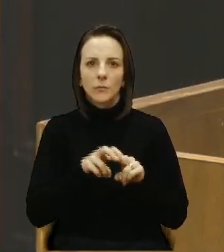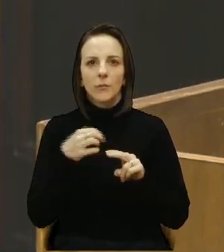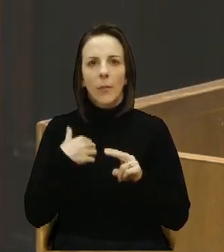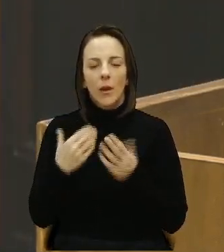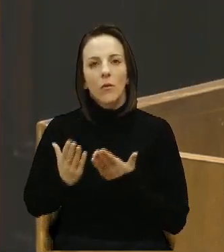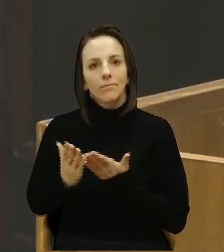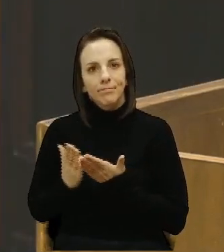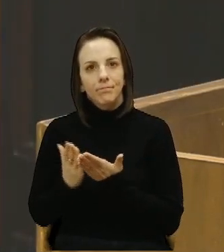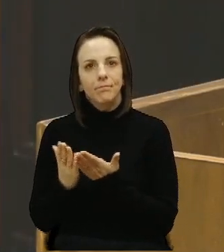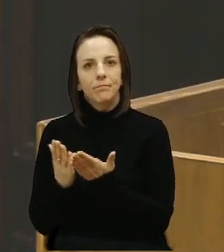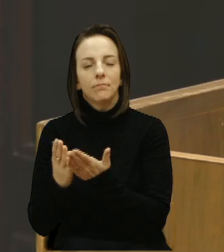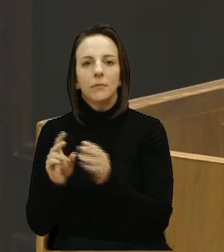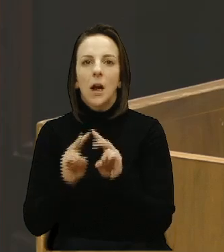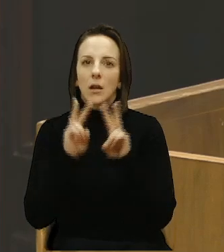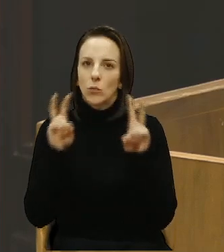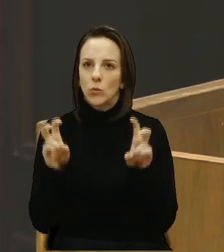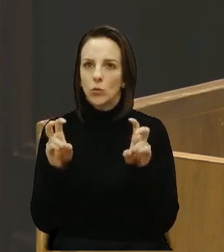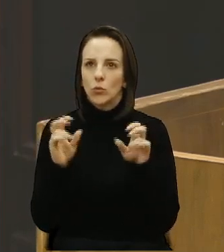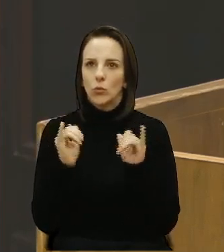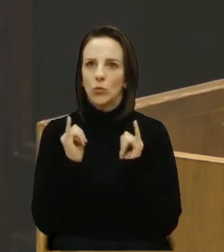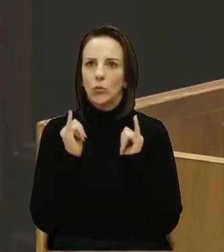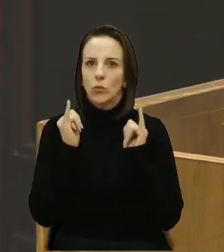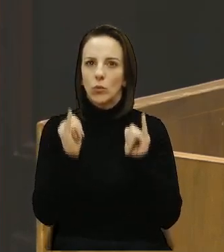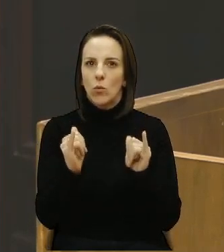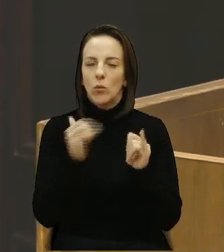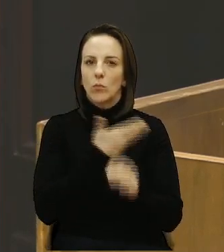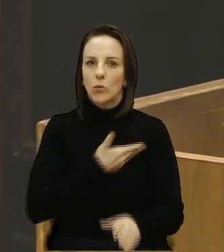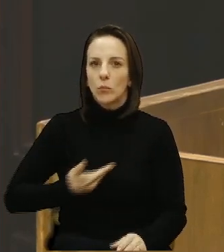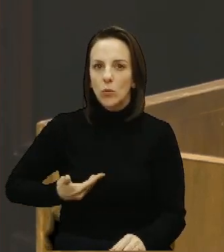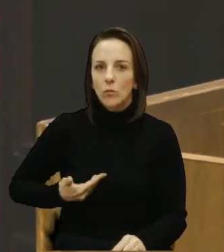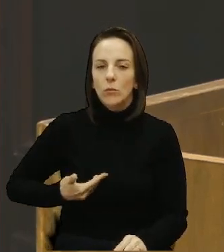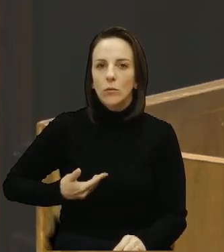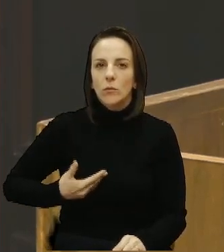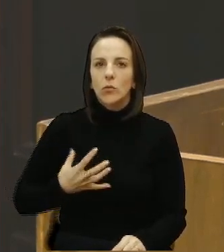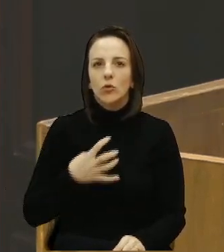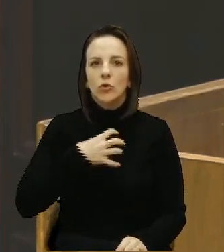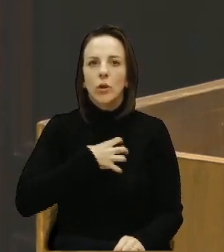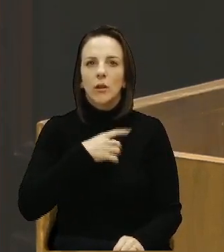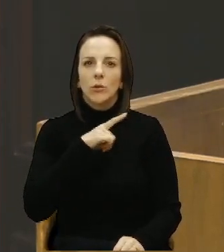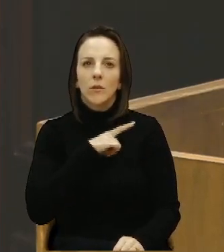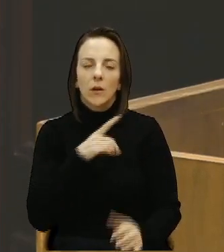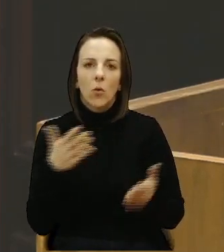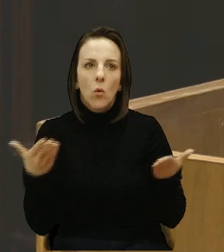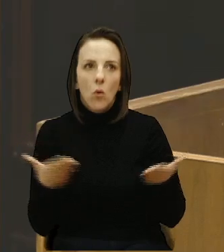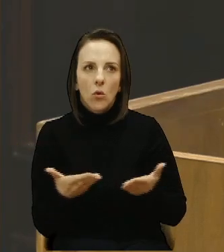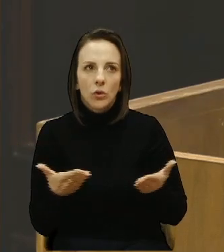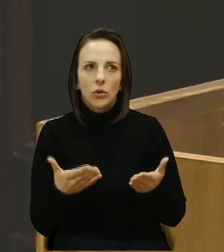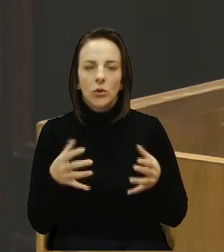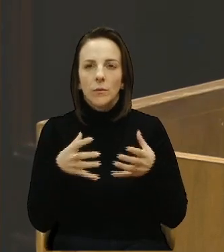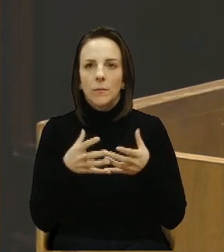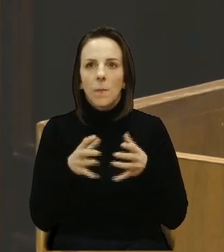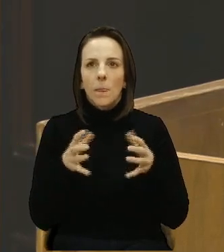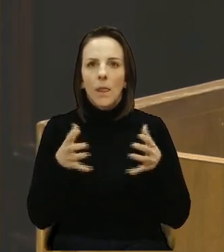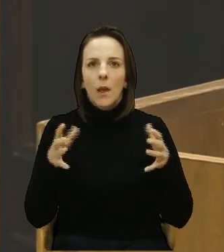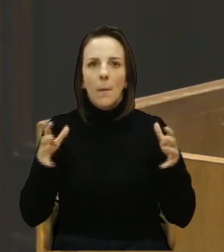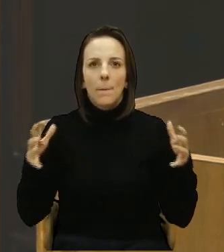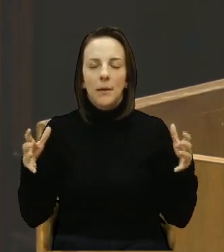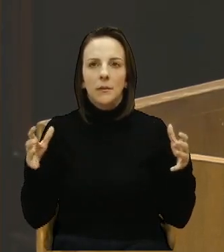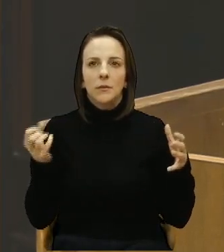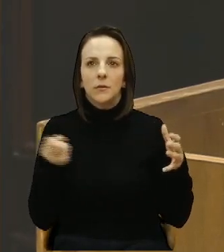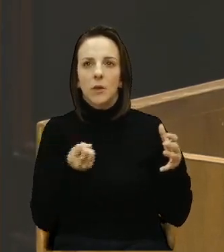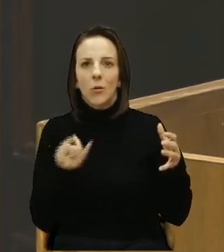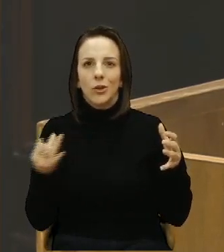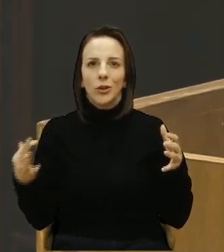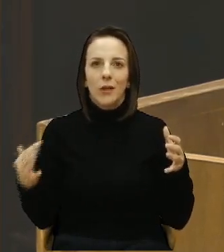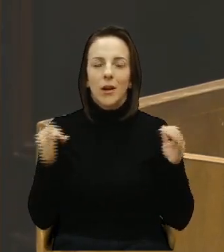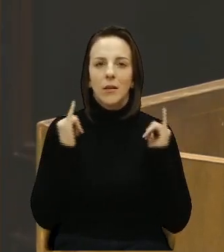sobre transporte público, no formato que nós temos hoje, a ampliação de linhas e